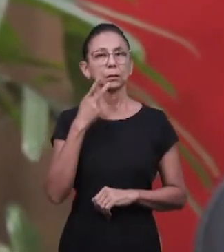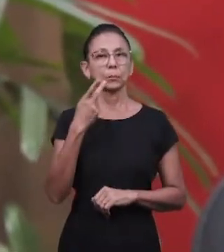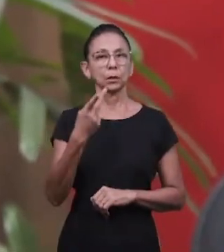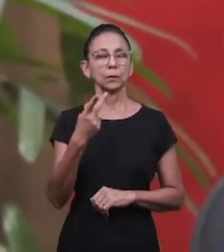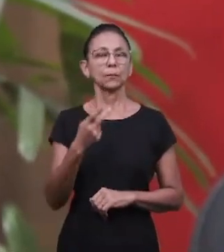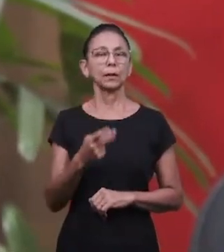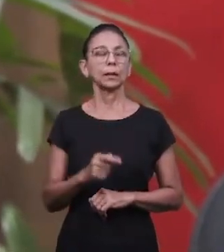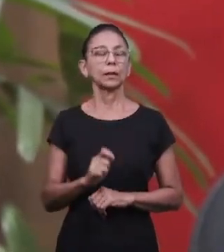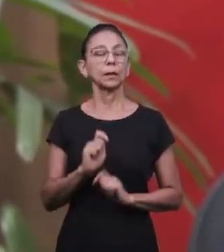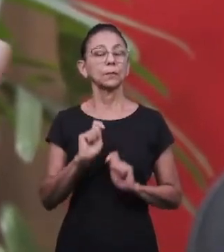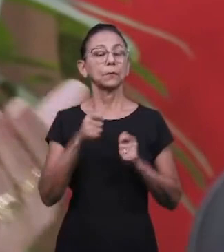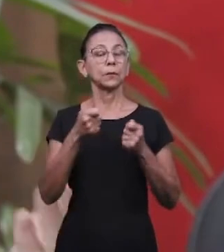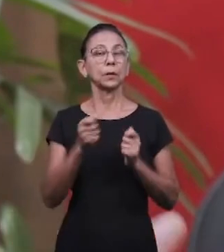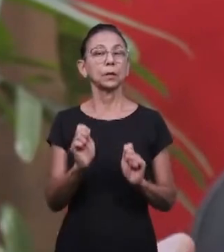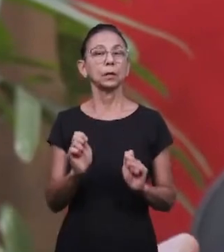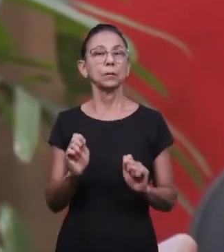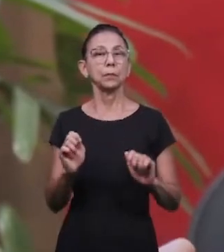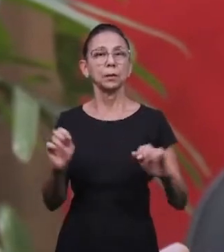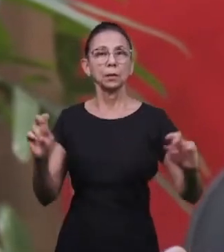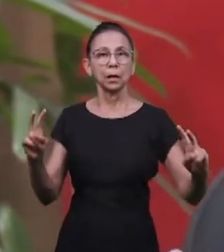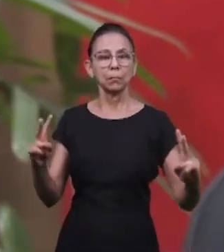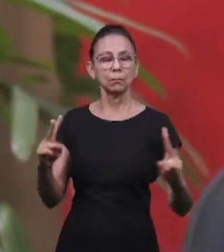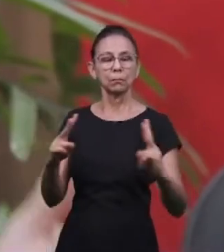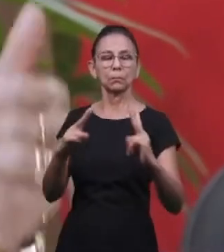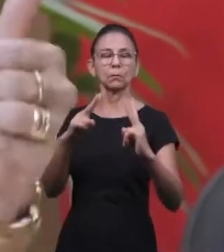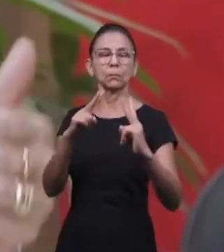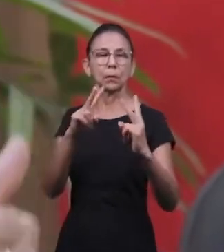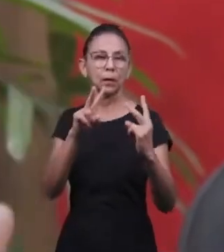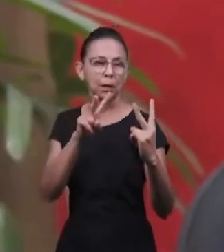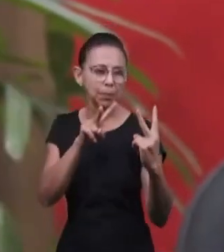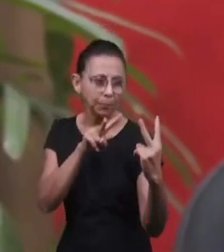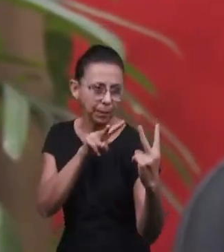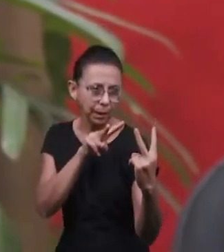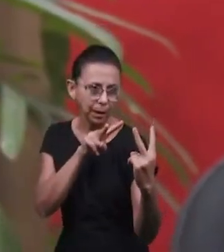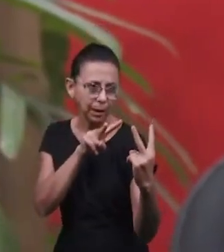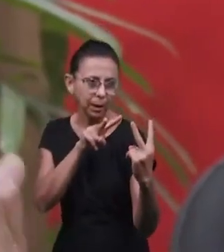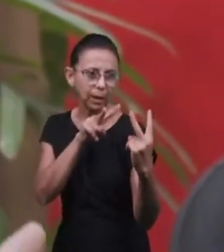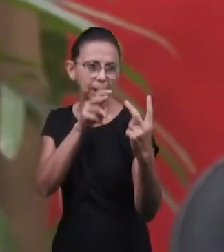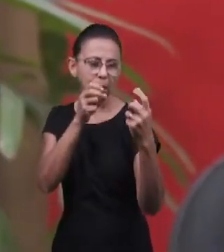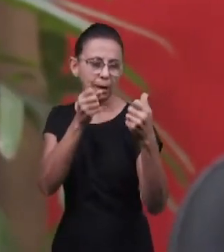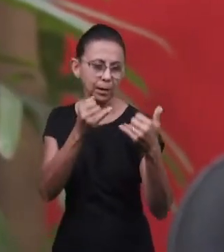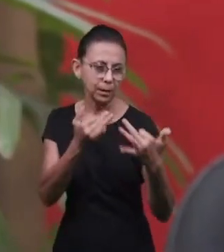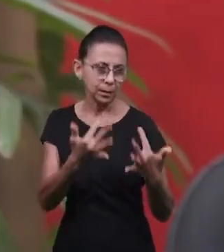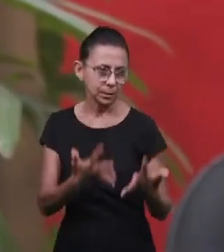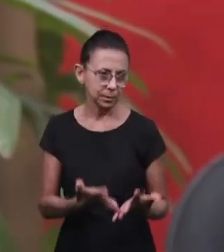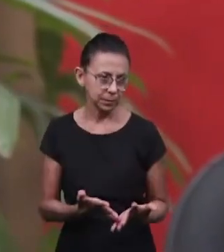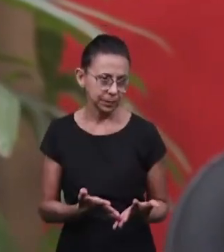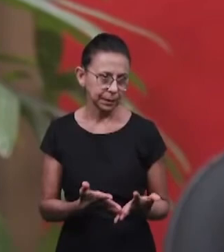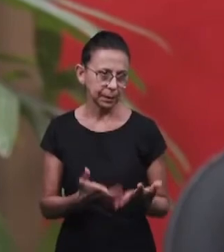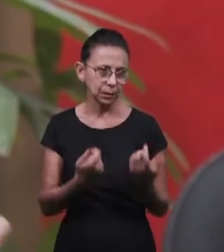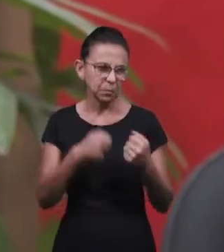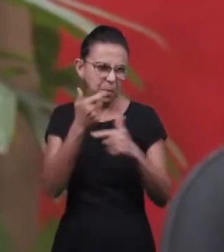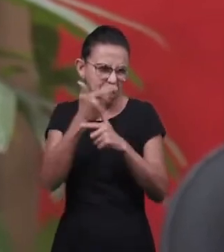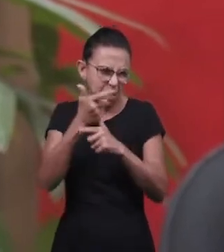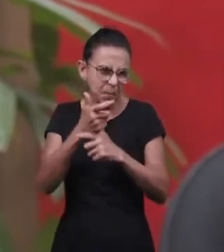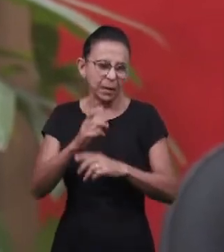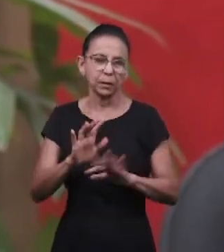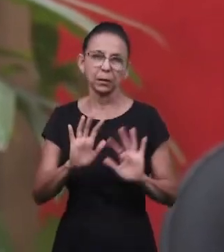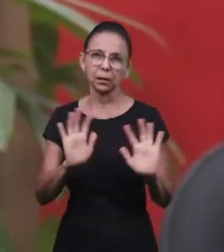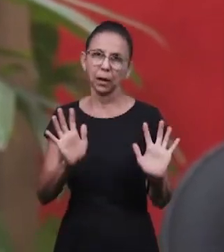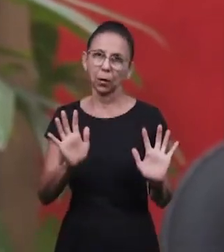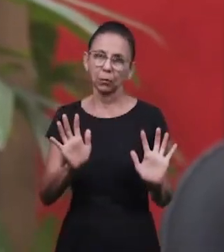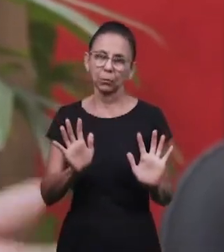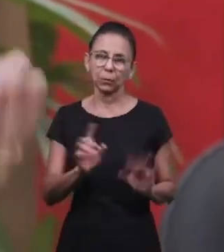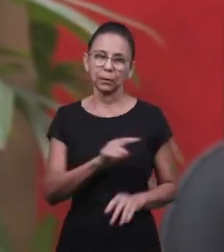com firmeza, na altura dos olhos das crianças, Isso. abaixar, explicar. E não ser